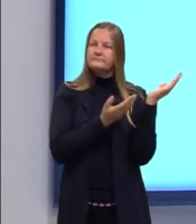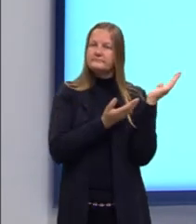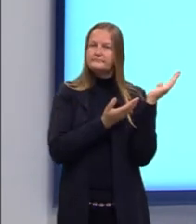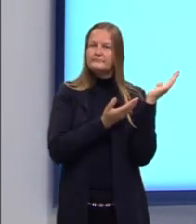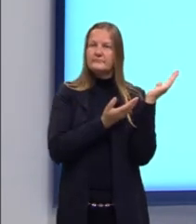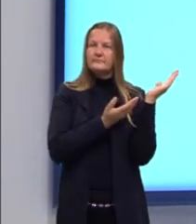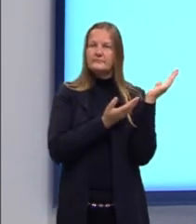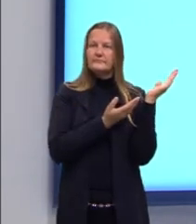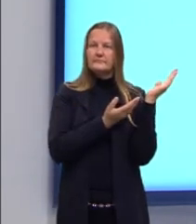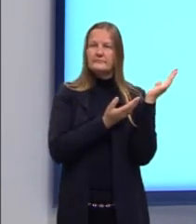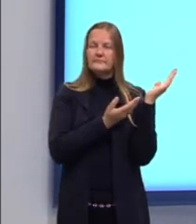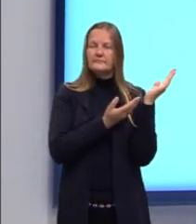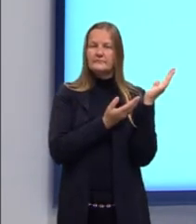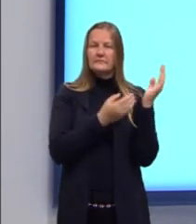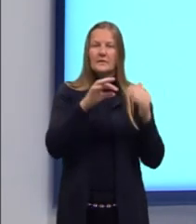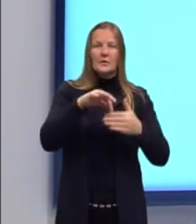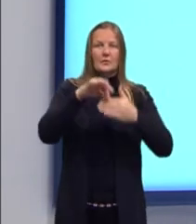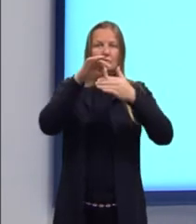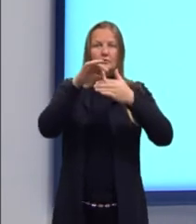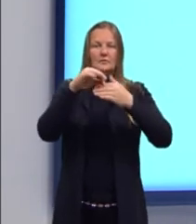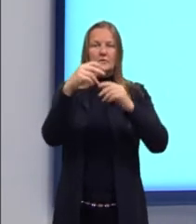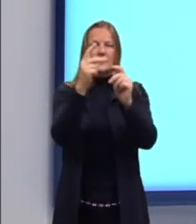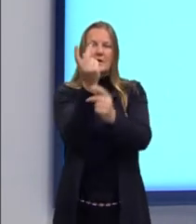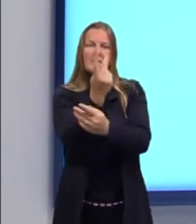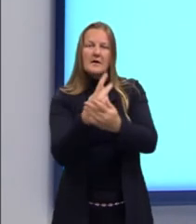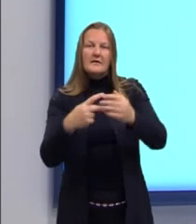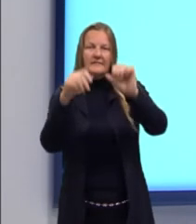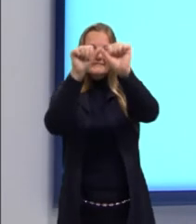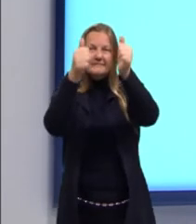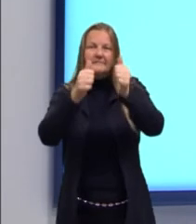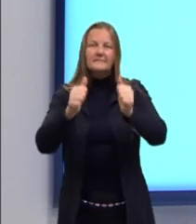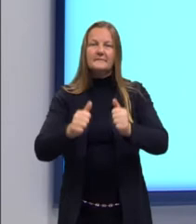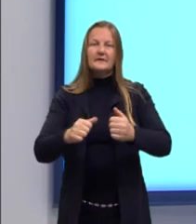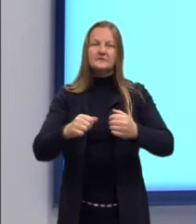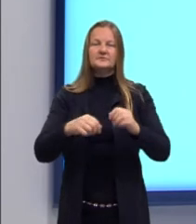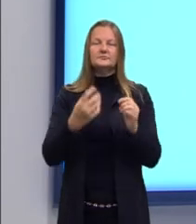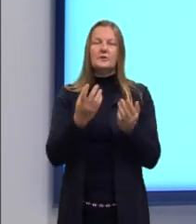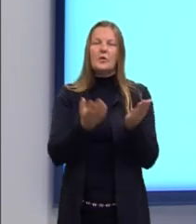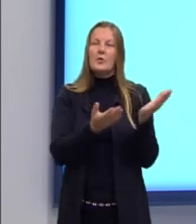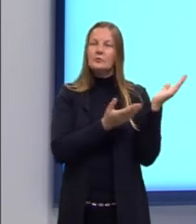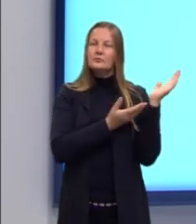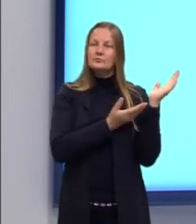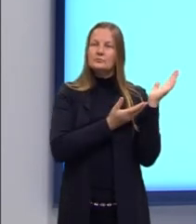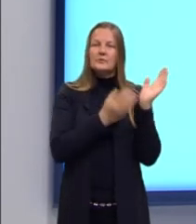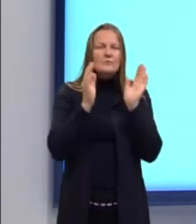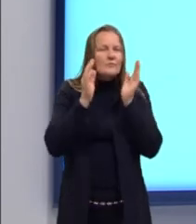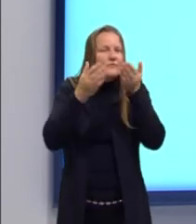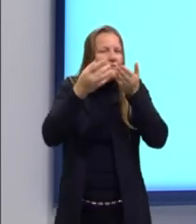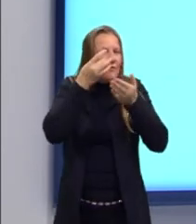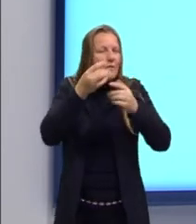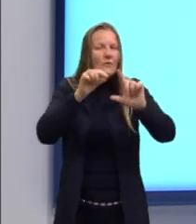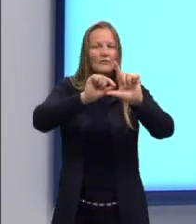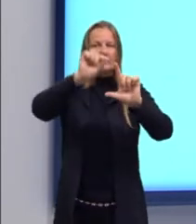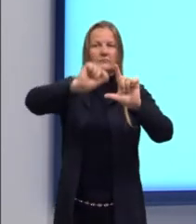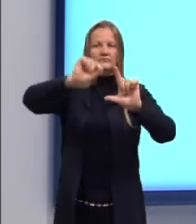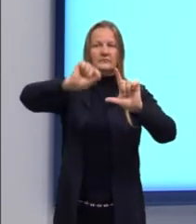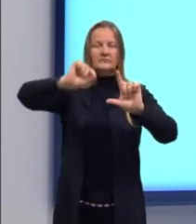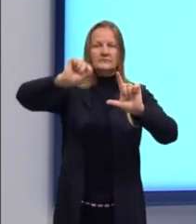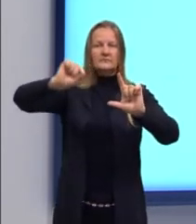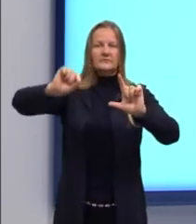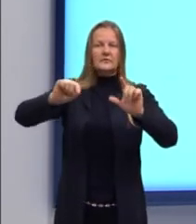destaquei a nossa imagem os nossos as duas figuras e nós vamos focar no nosso gráfico então